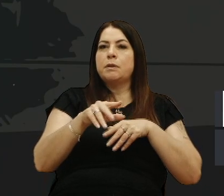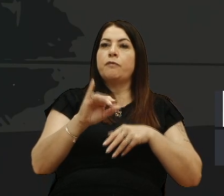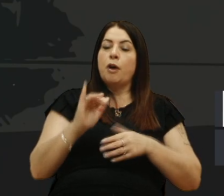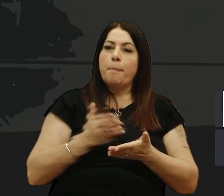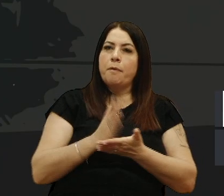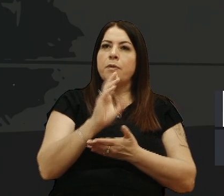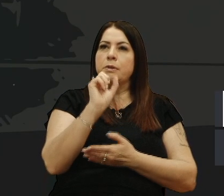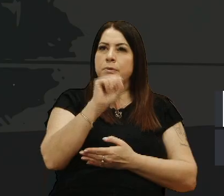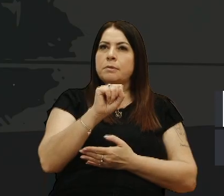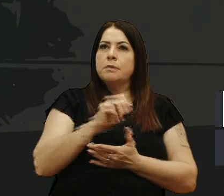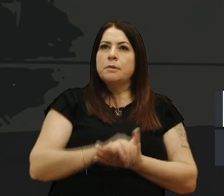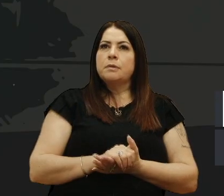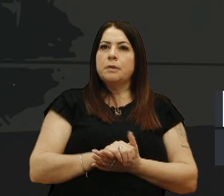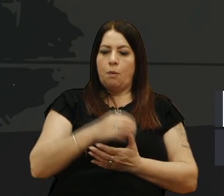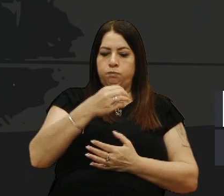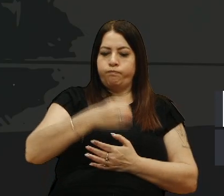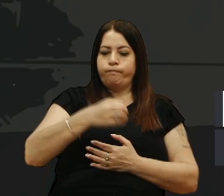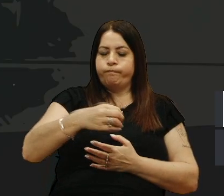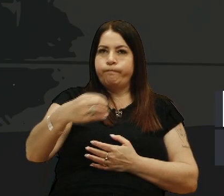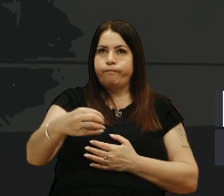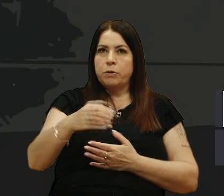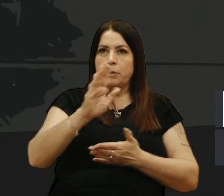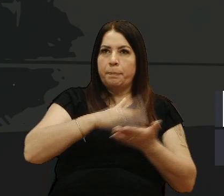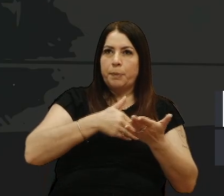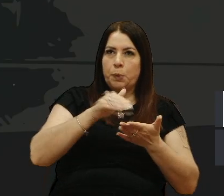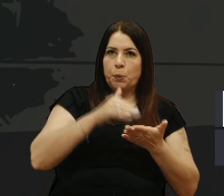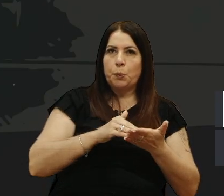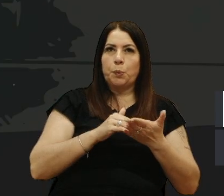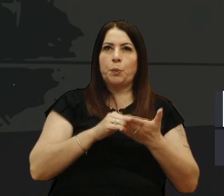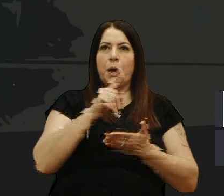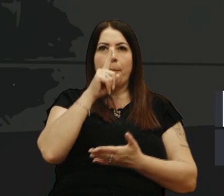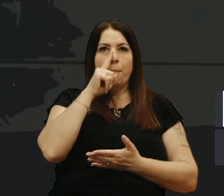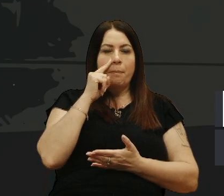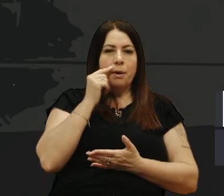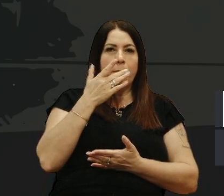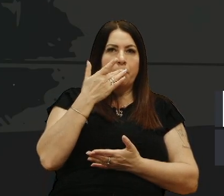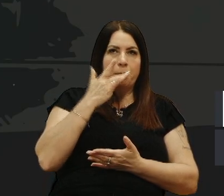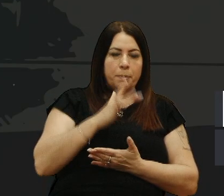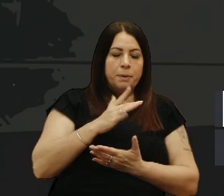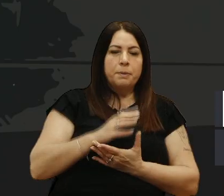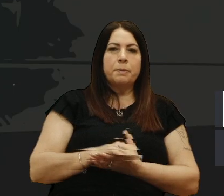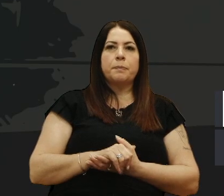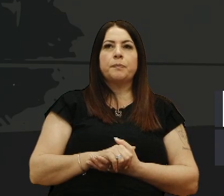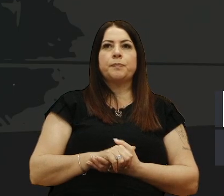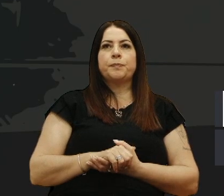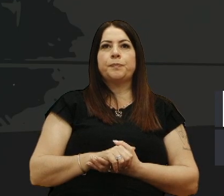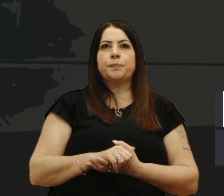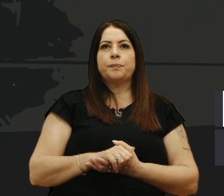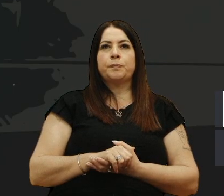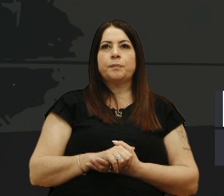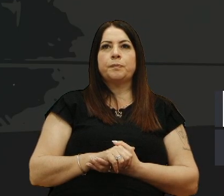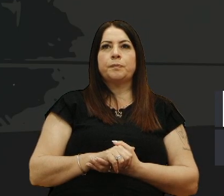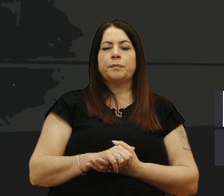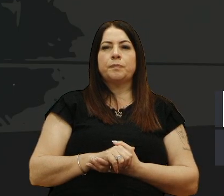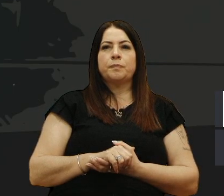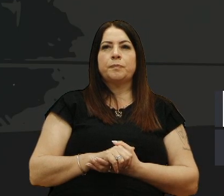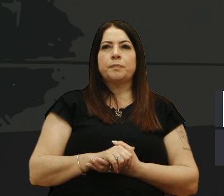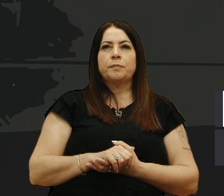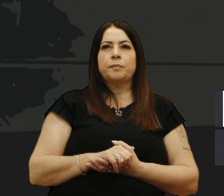colocação de tachões, pinturas em amarelo e branco, sistema